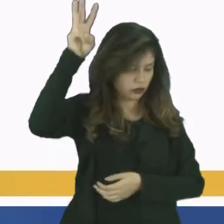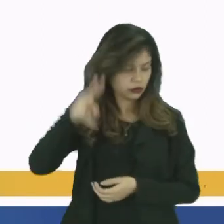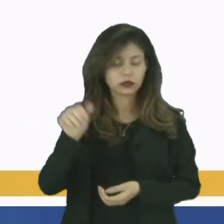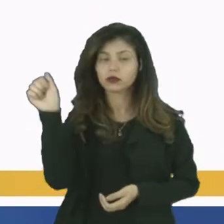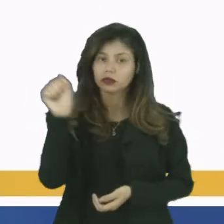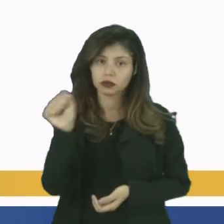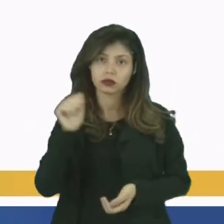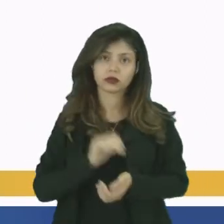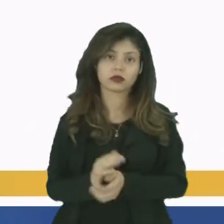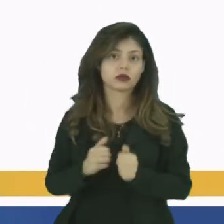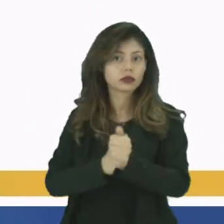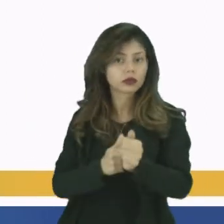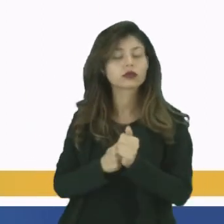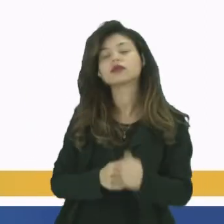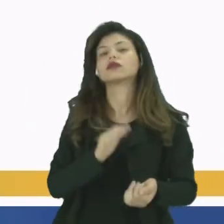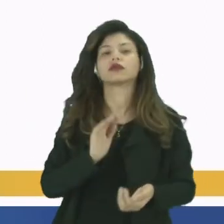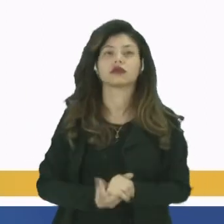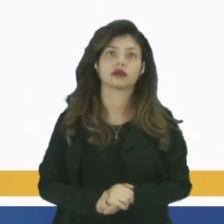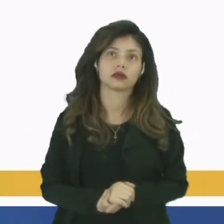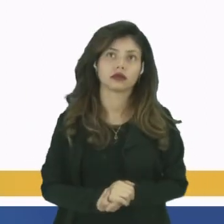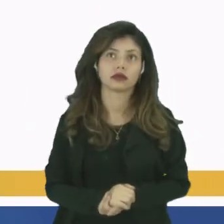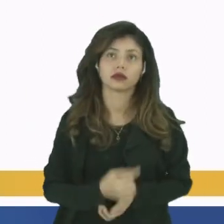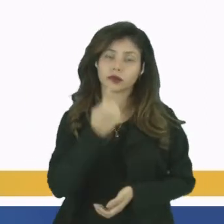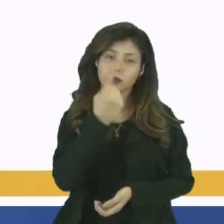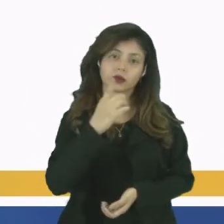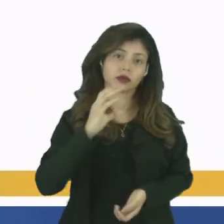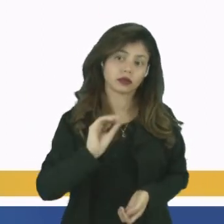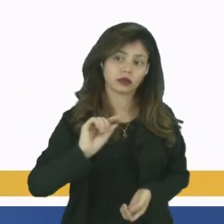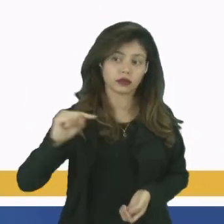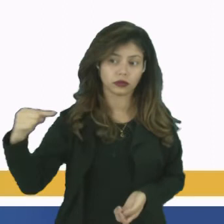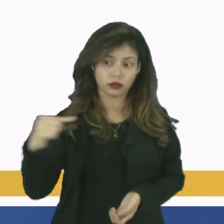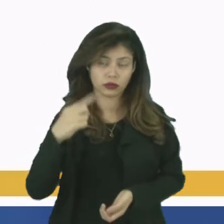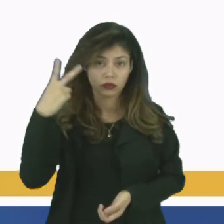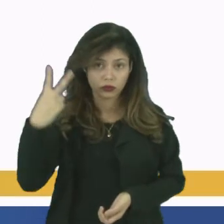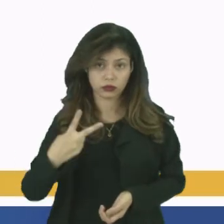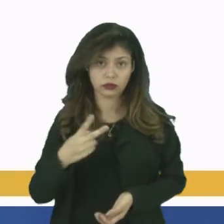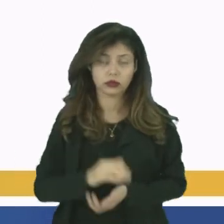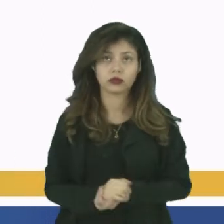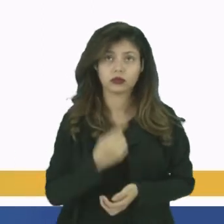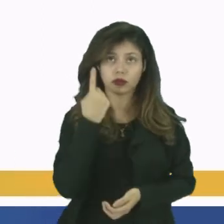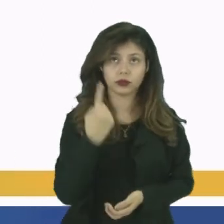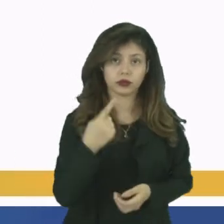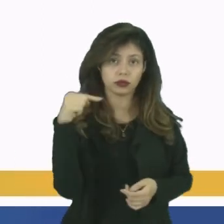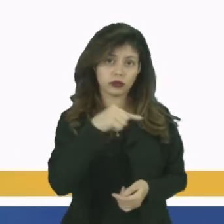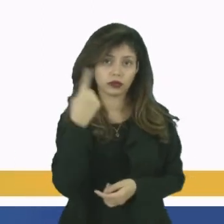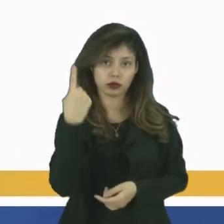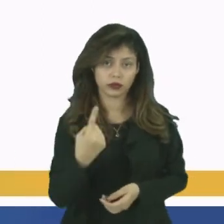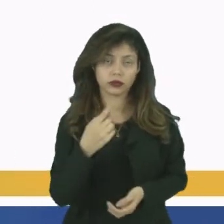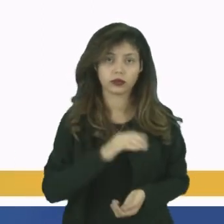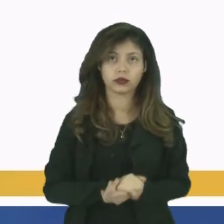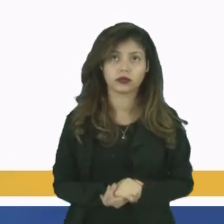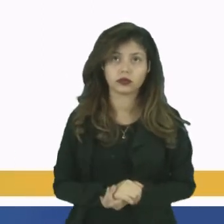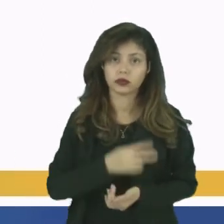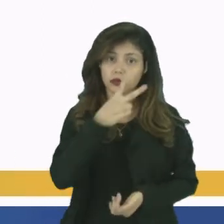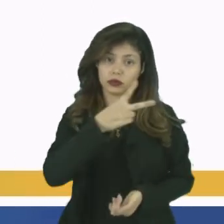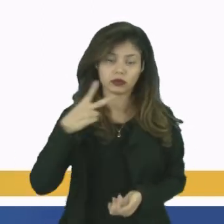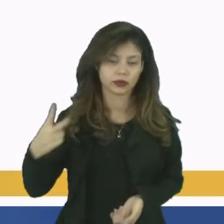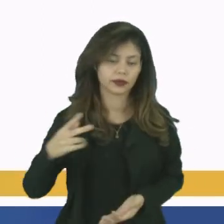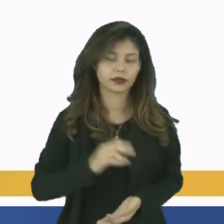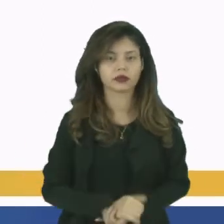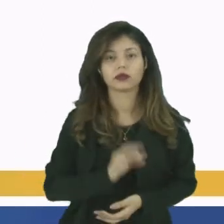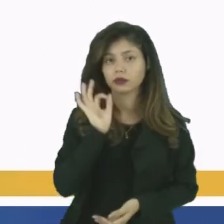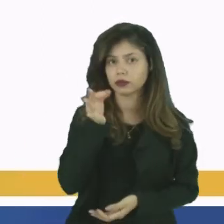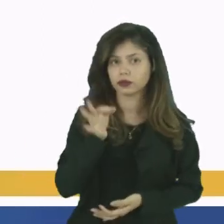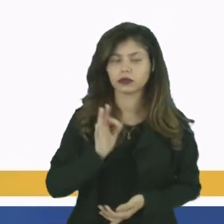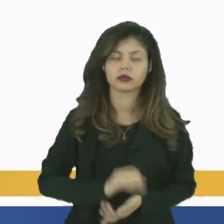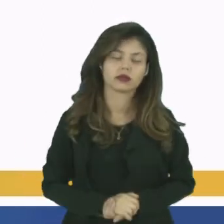vai ter na ordem, na primeira linha, 1, 0 e menos 2, 2, 1 e 1, menos 1, e menos 1, 2 e 2,